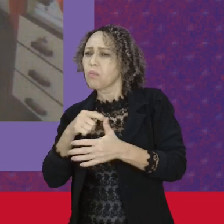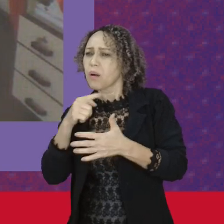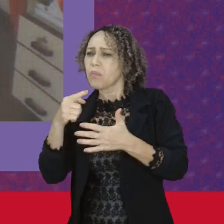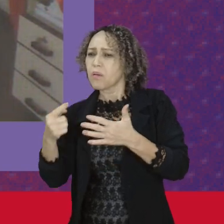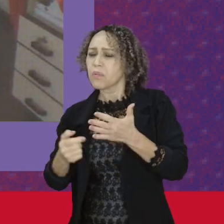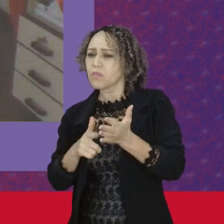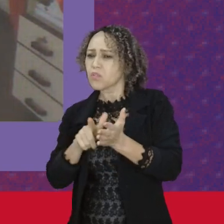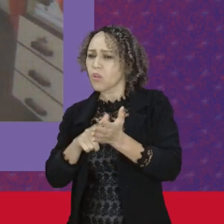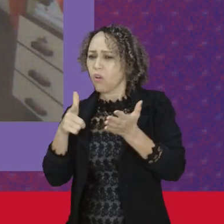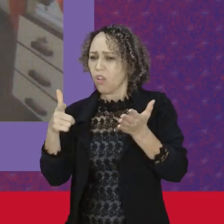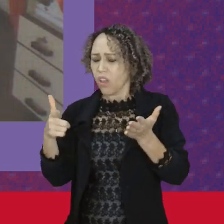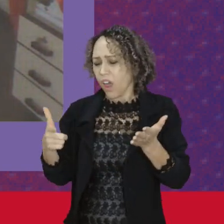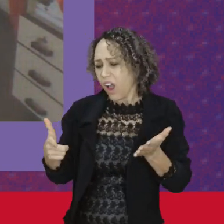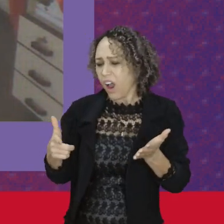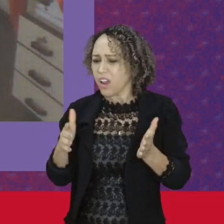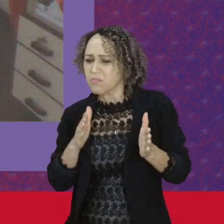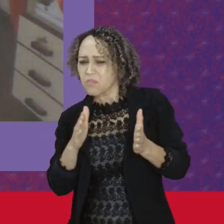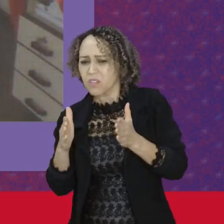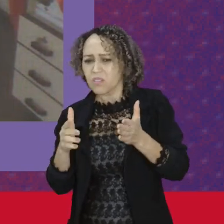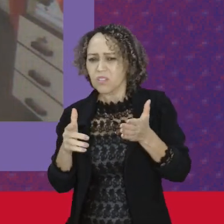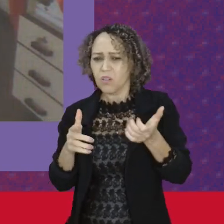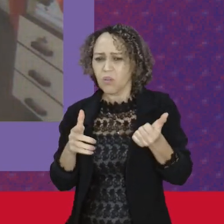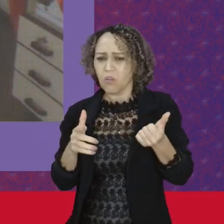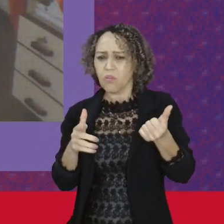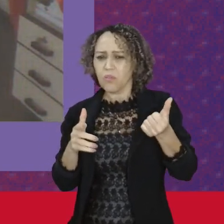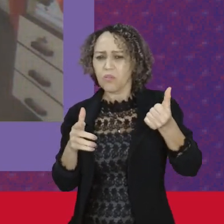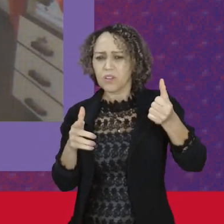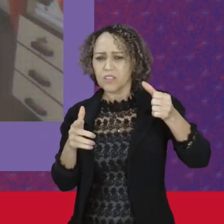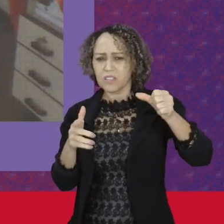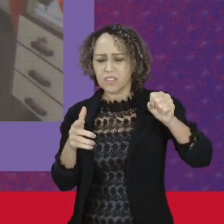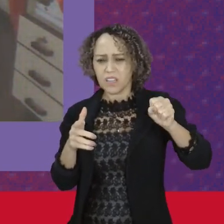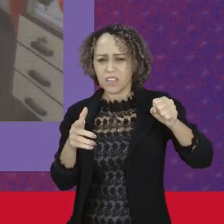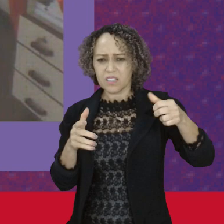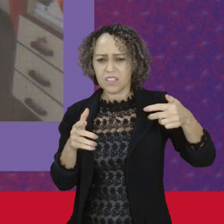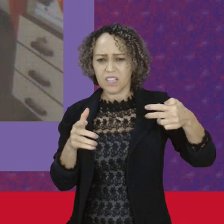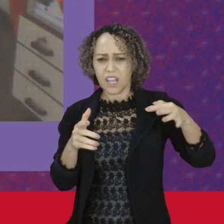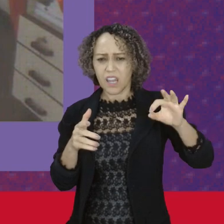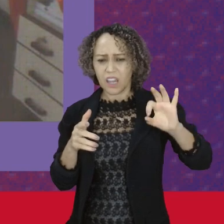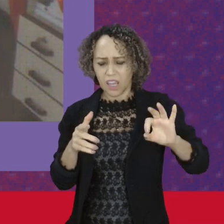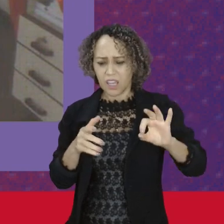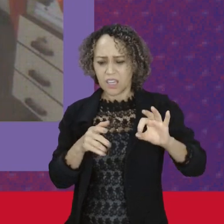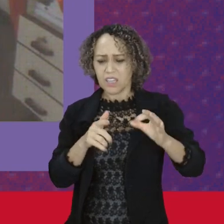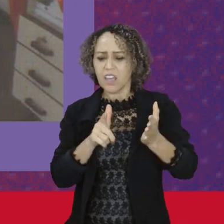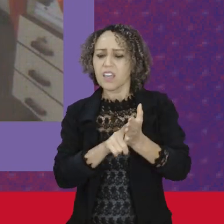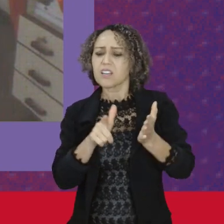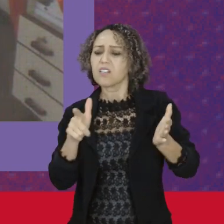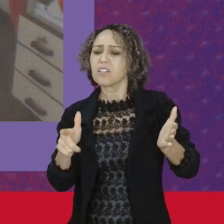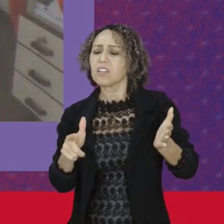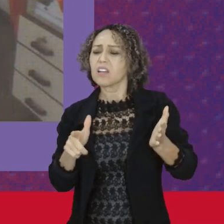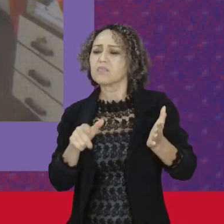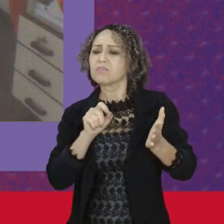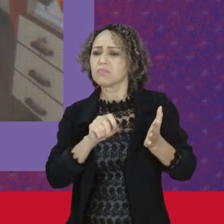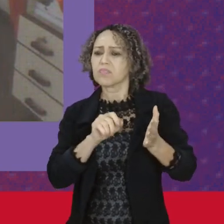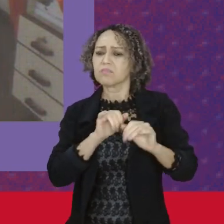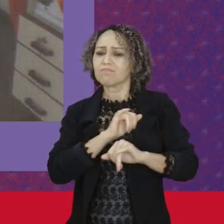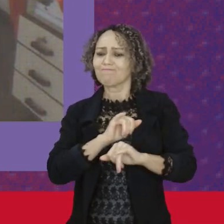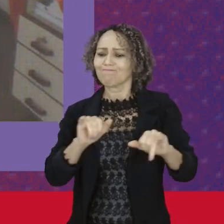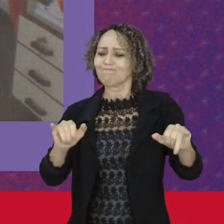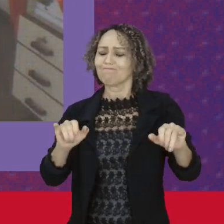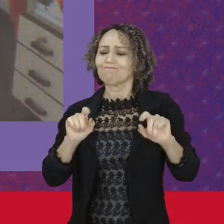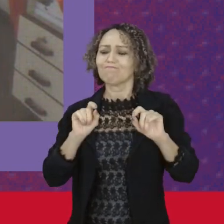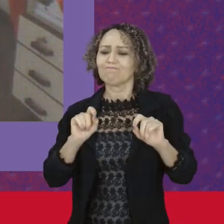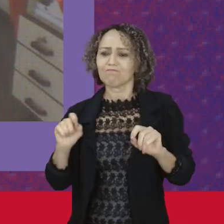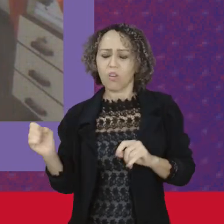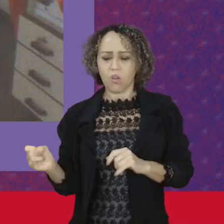de 1870, se não me engano, né, e esses jornais, eles vão ter uma força muito grande,